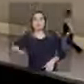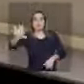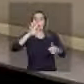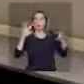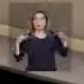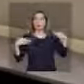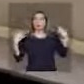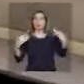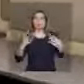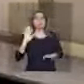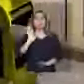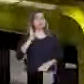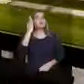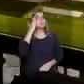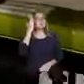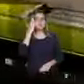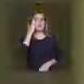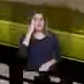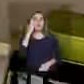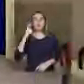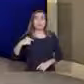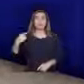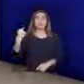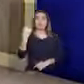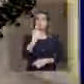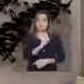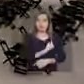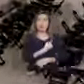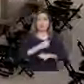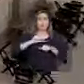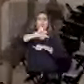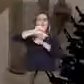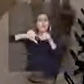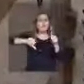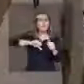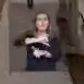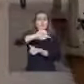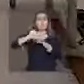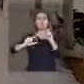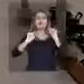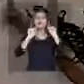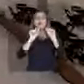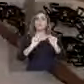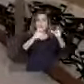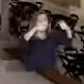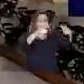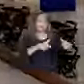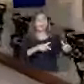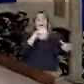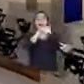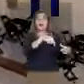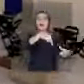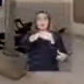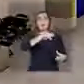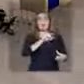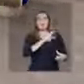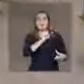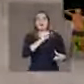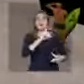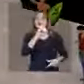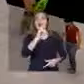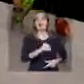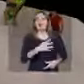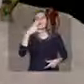e conhecidas nacionalmente, e que nós vamos intensificar, vamos modernizar, vamos transformar